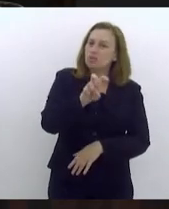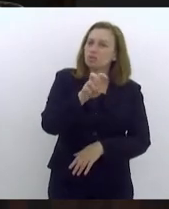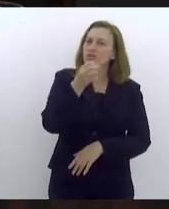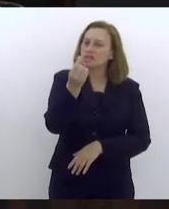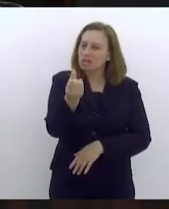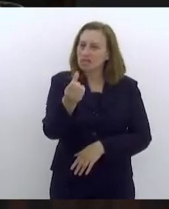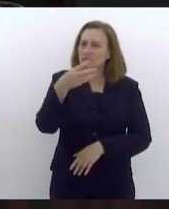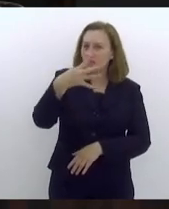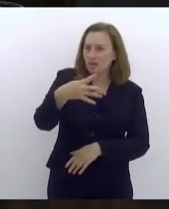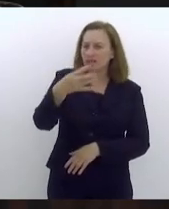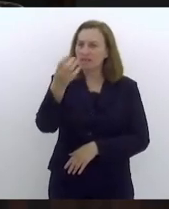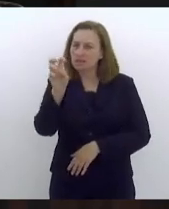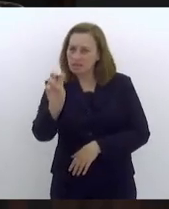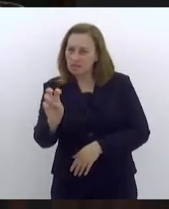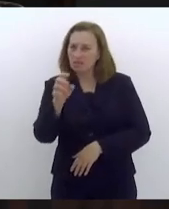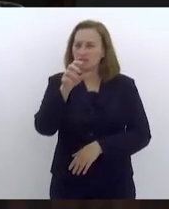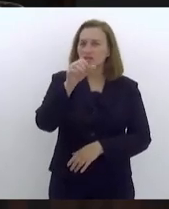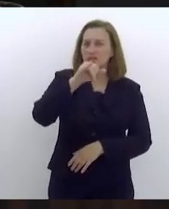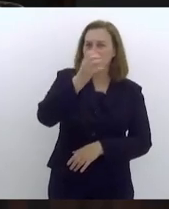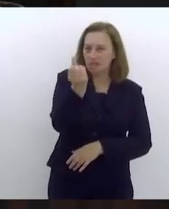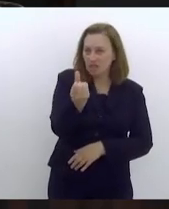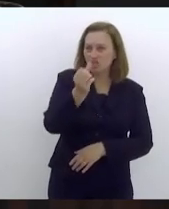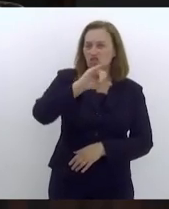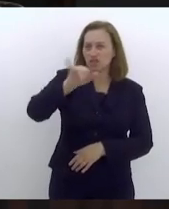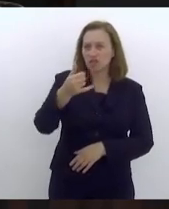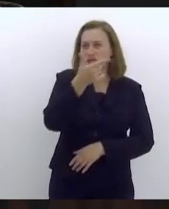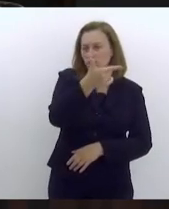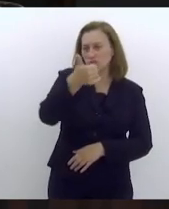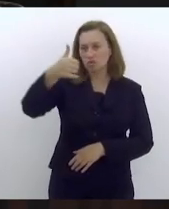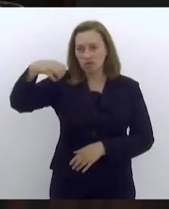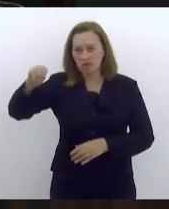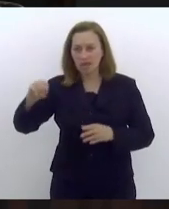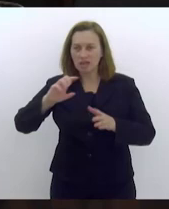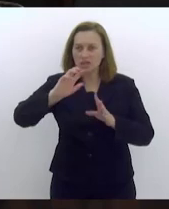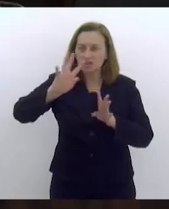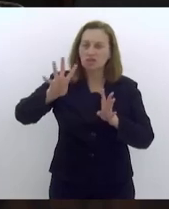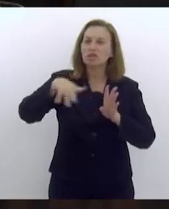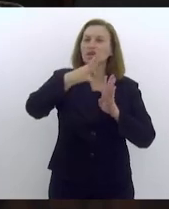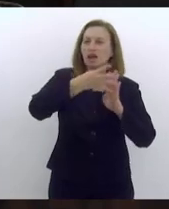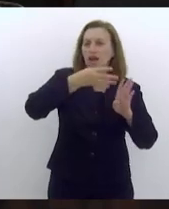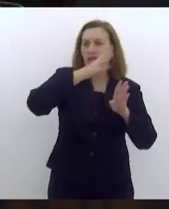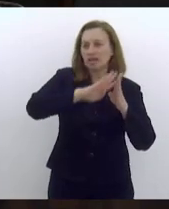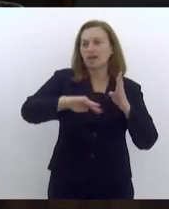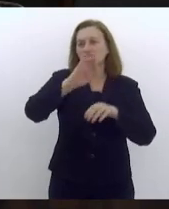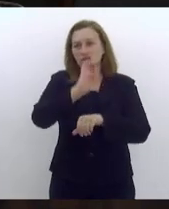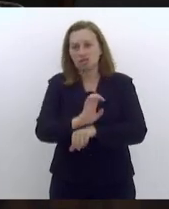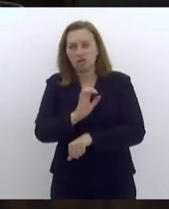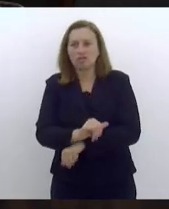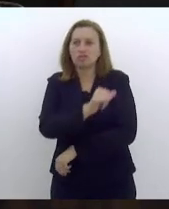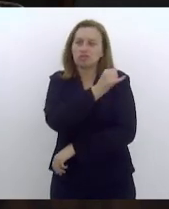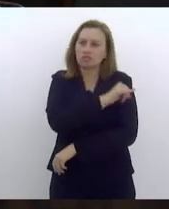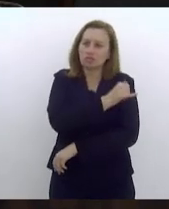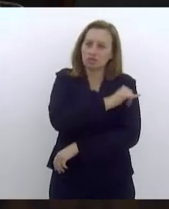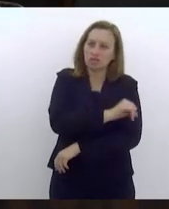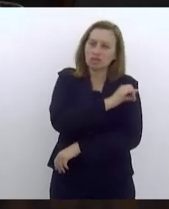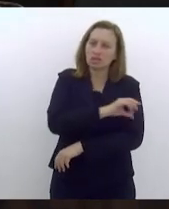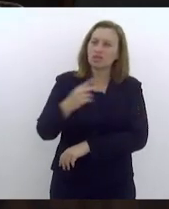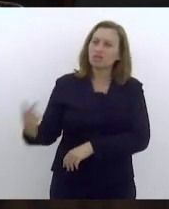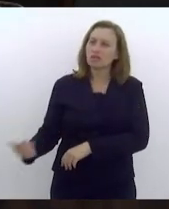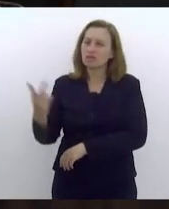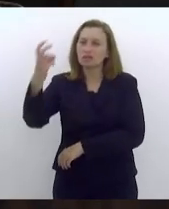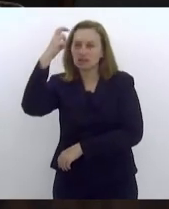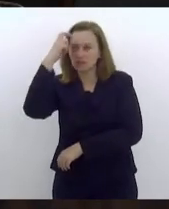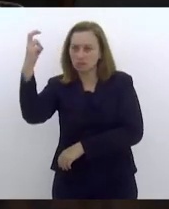de 6 de janeiro de 2010, para instituir no calendário oficial do Estado do Rio de Janeiro a Semana de Valorização da